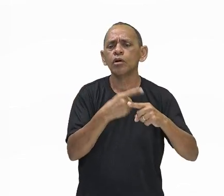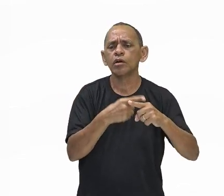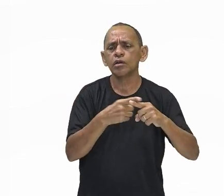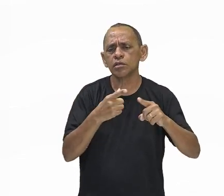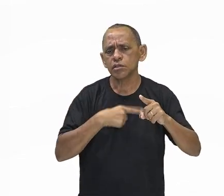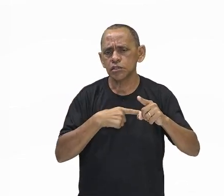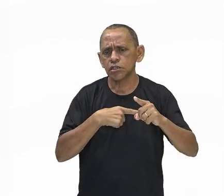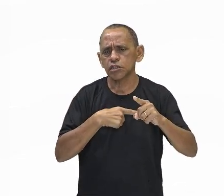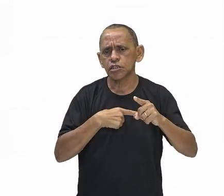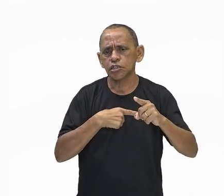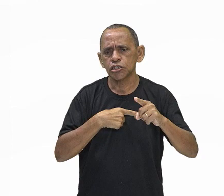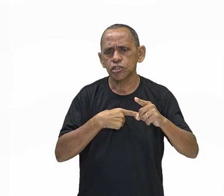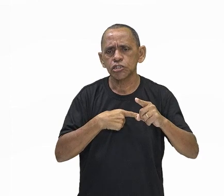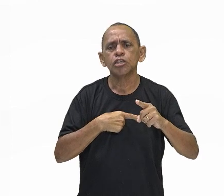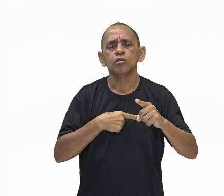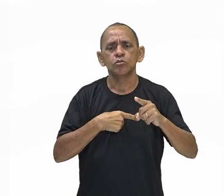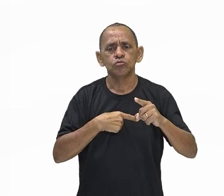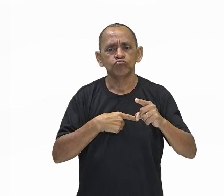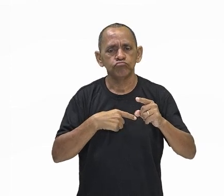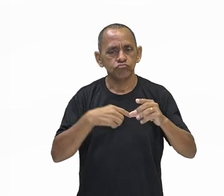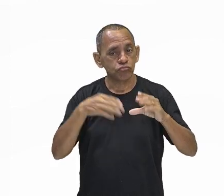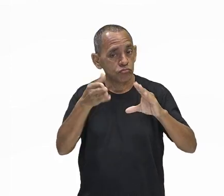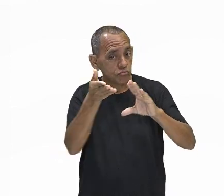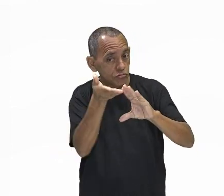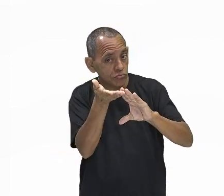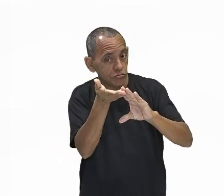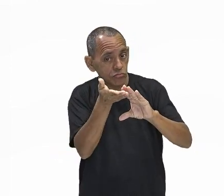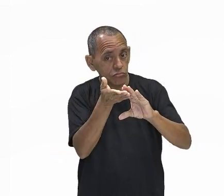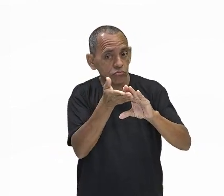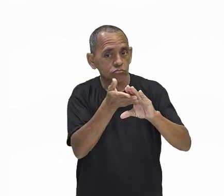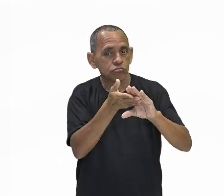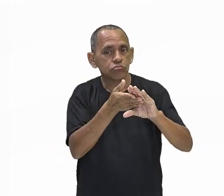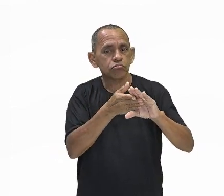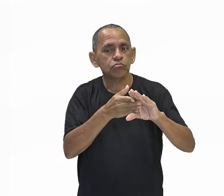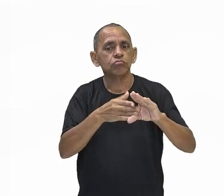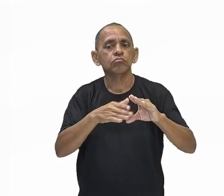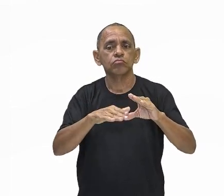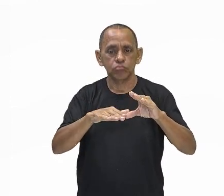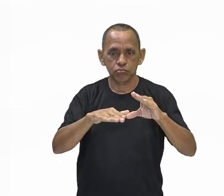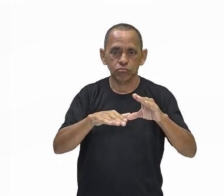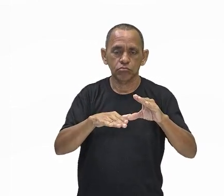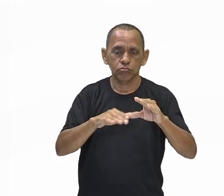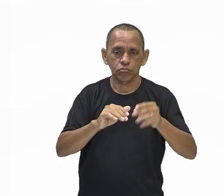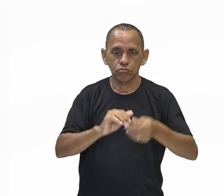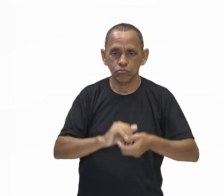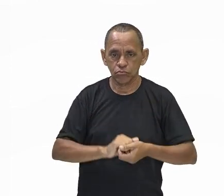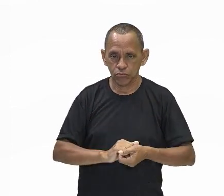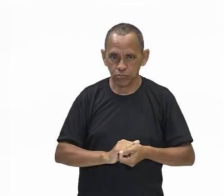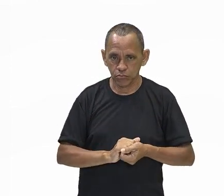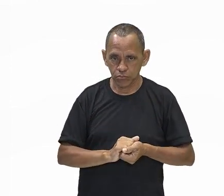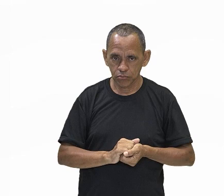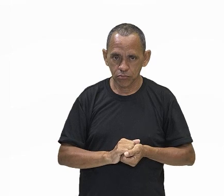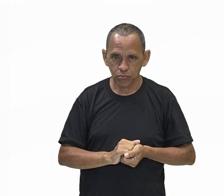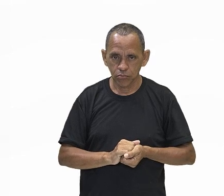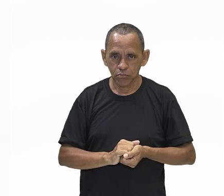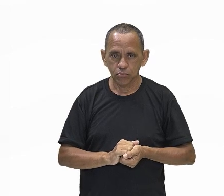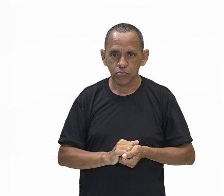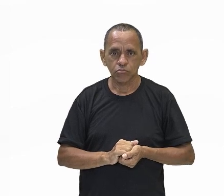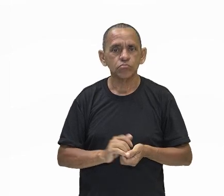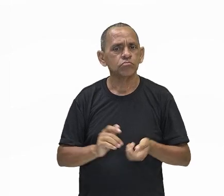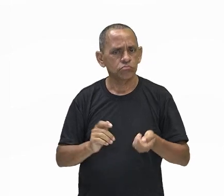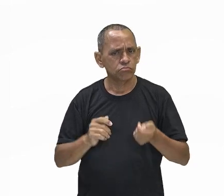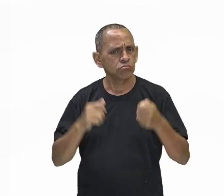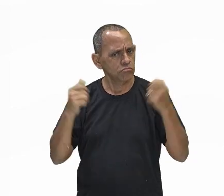lente convergente, tá certo? E ele quer que a gente calcule a letra P da nossa equação, que é a potência